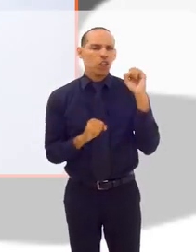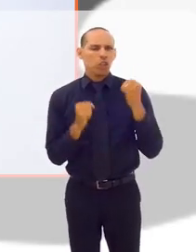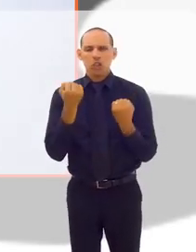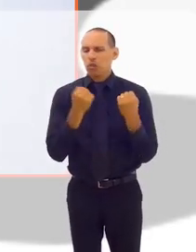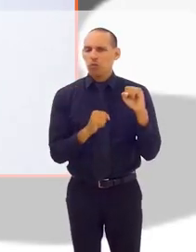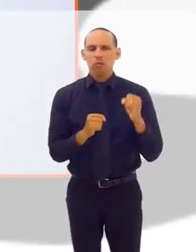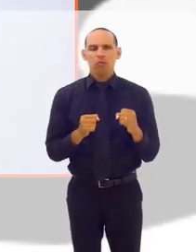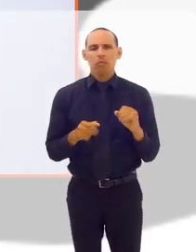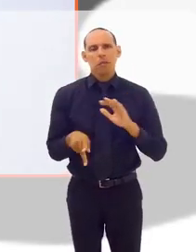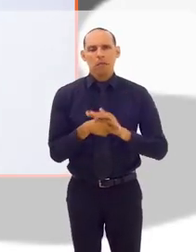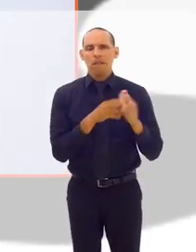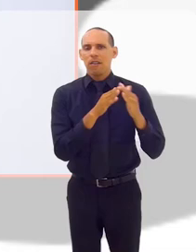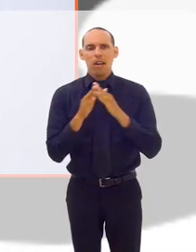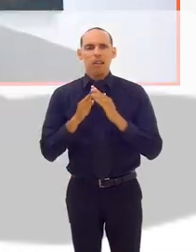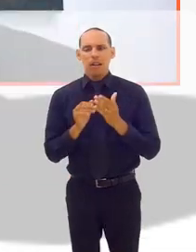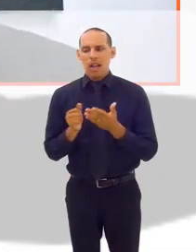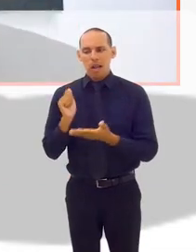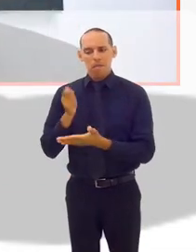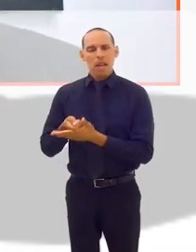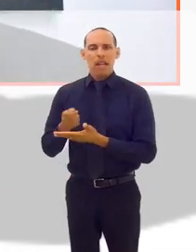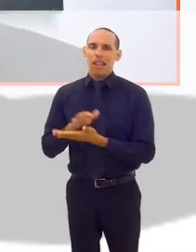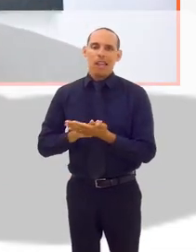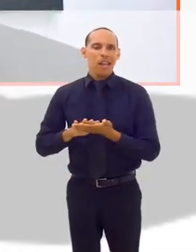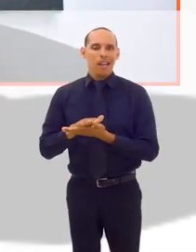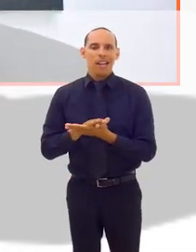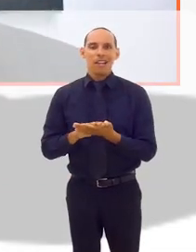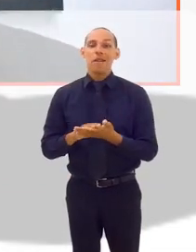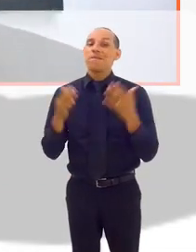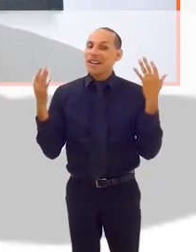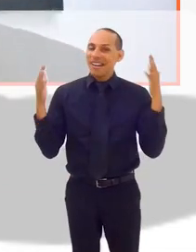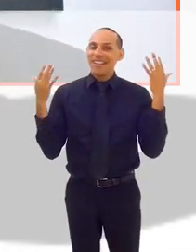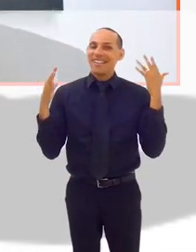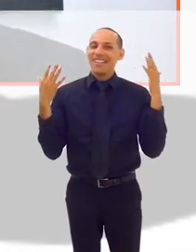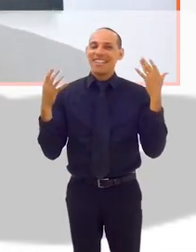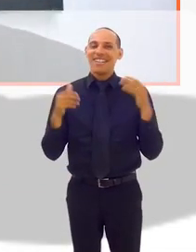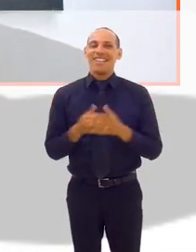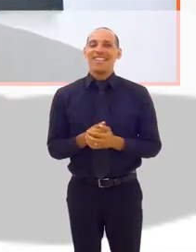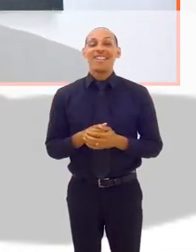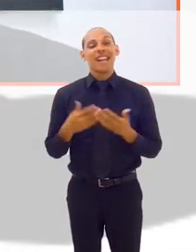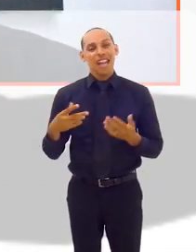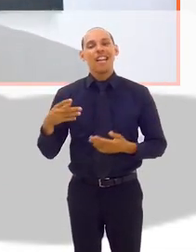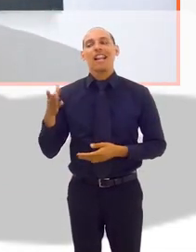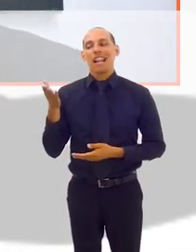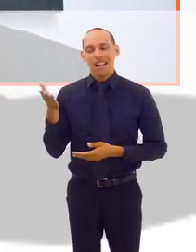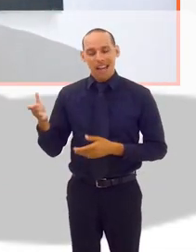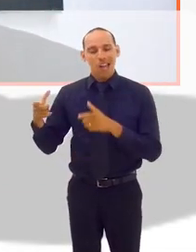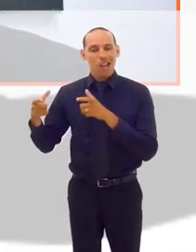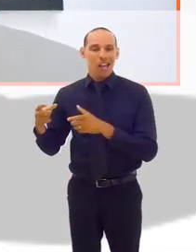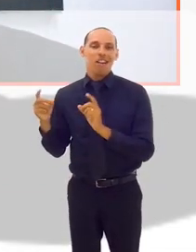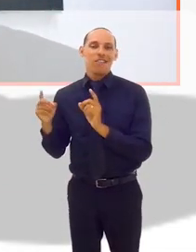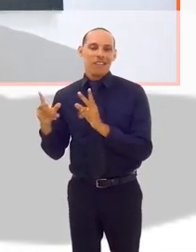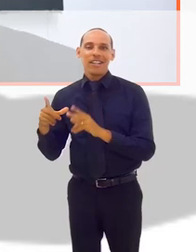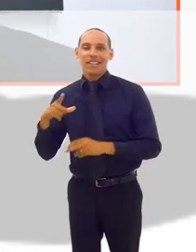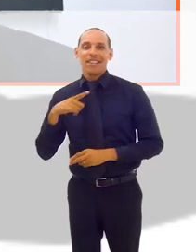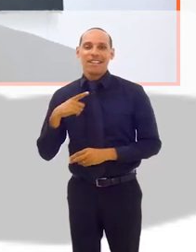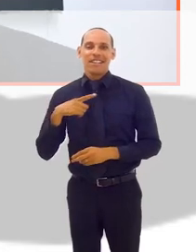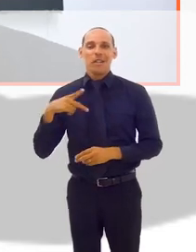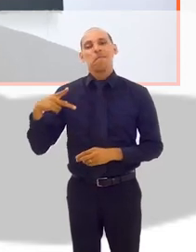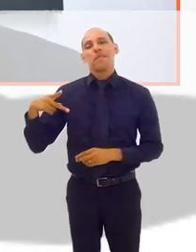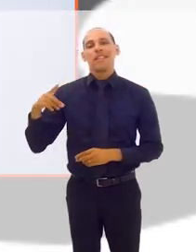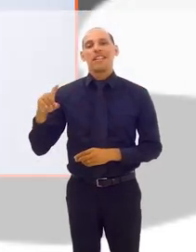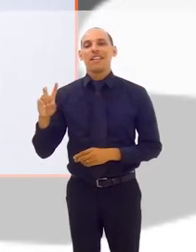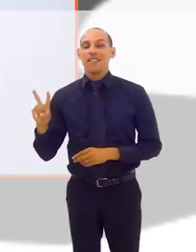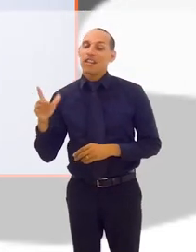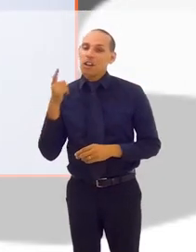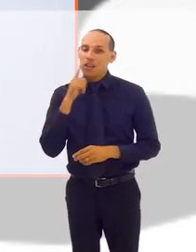indústria para a favela tivesse custo algum. Uau! E a gente pôde montar Parabéns! ponto de venda lá, fazendo esse